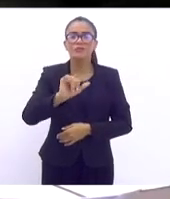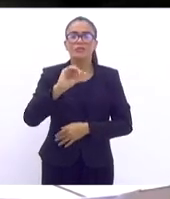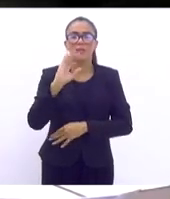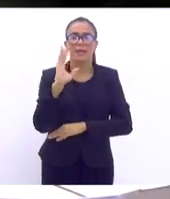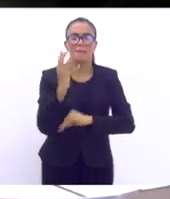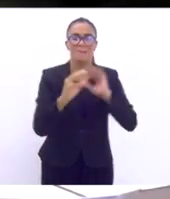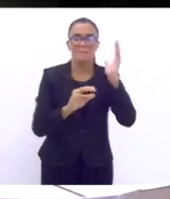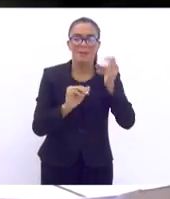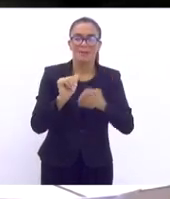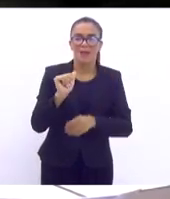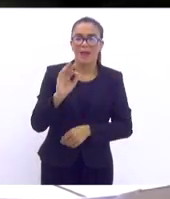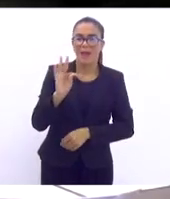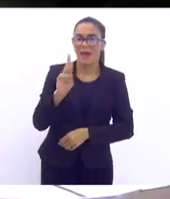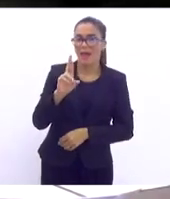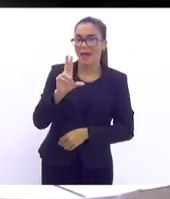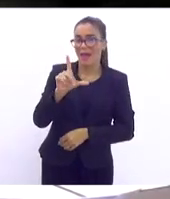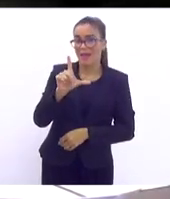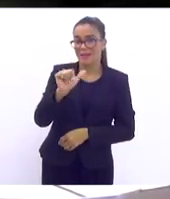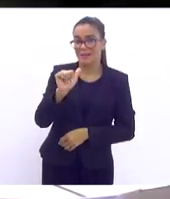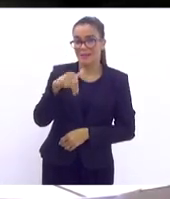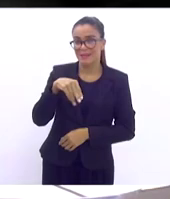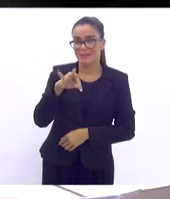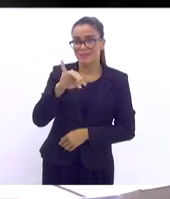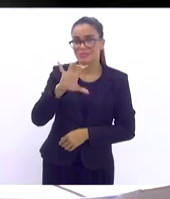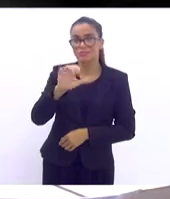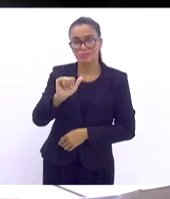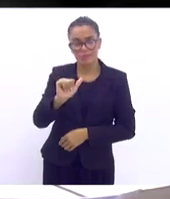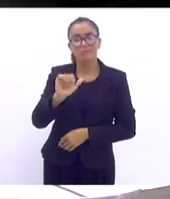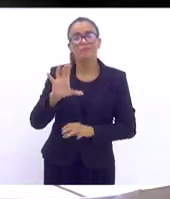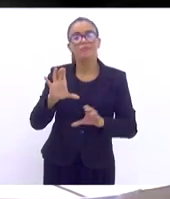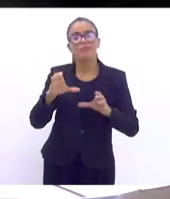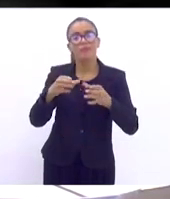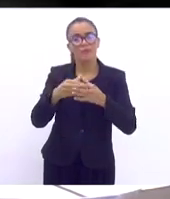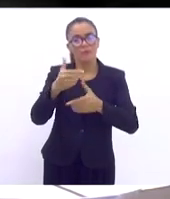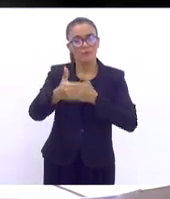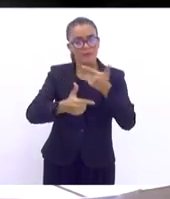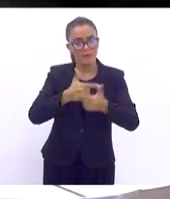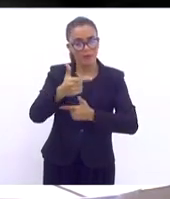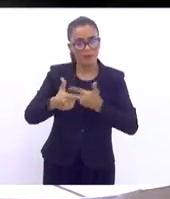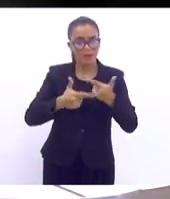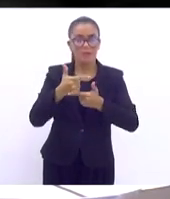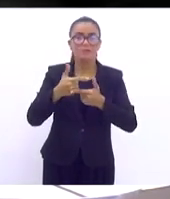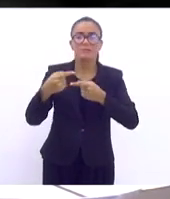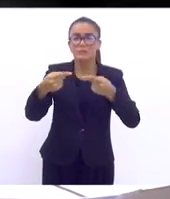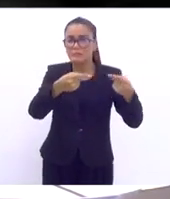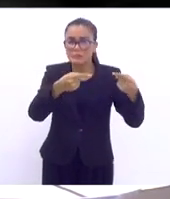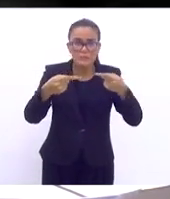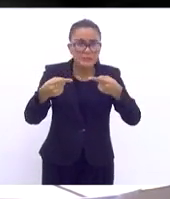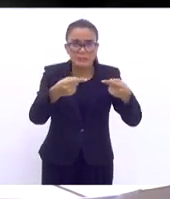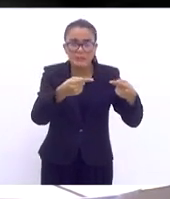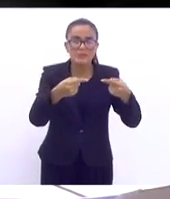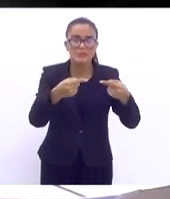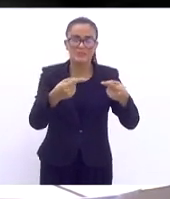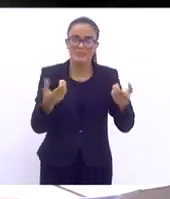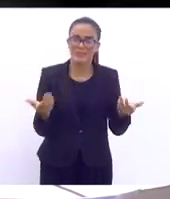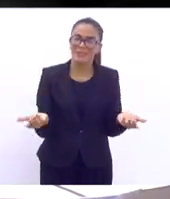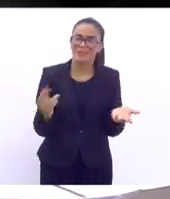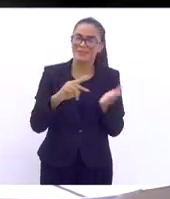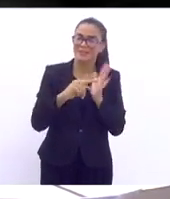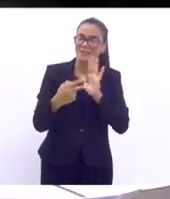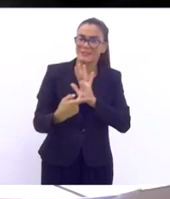uma audiência conjunta da frente da comissão para discutir projetos relacionados à Mata Atlântica ou seja